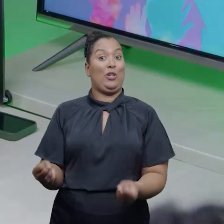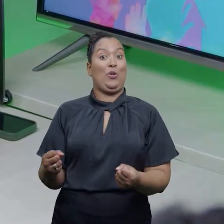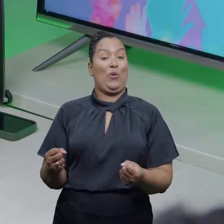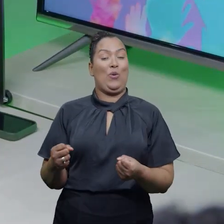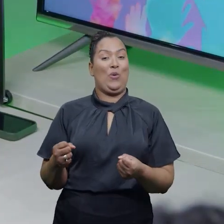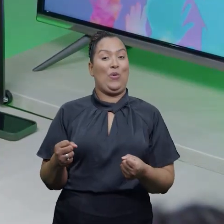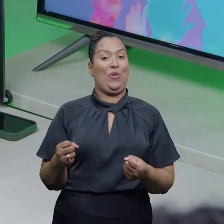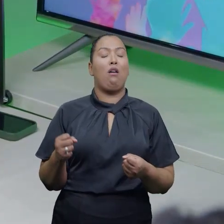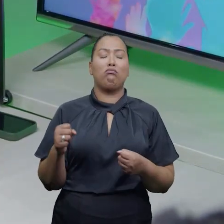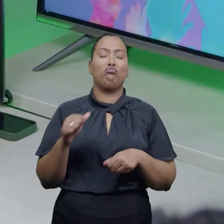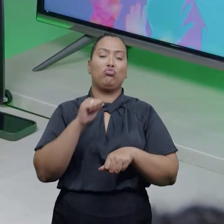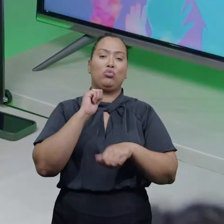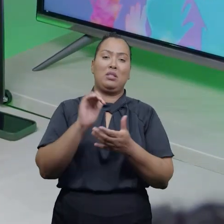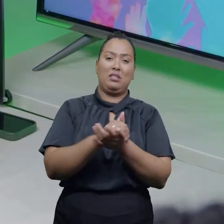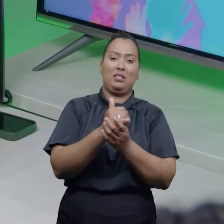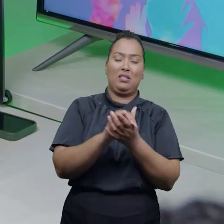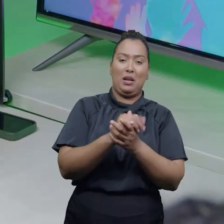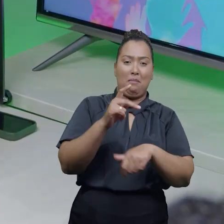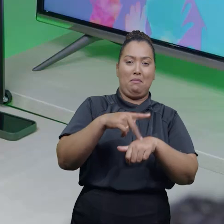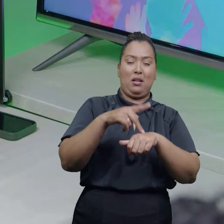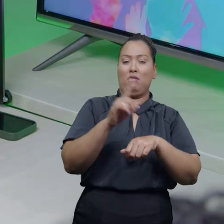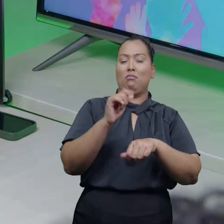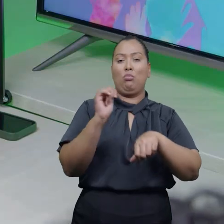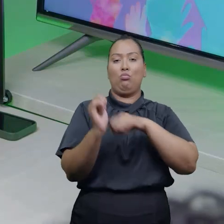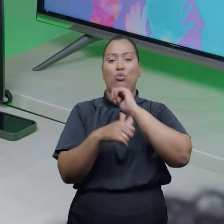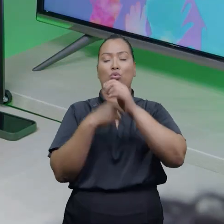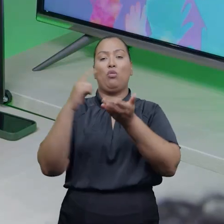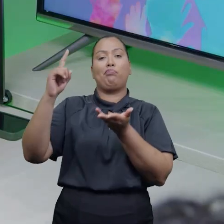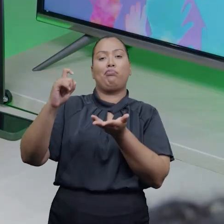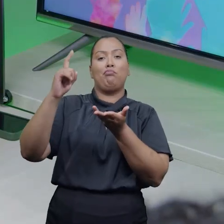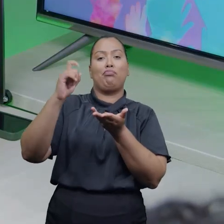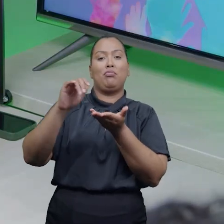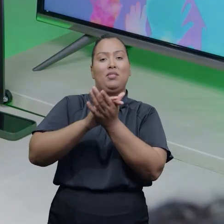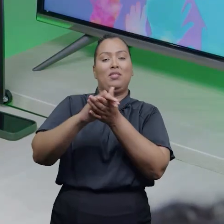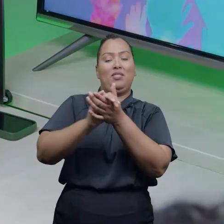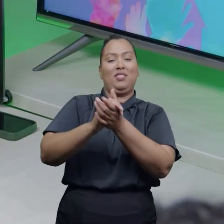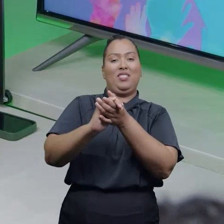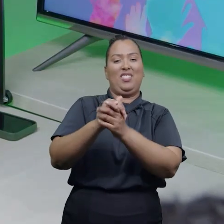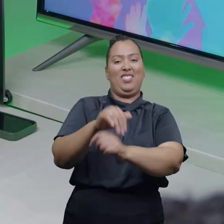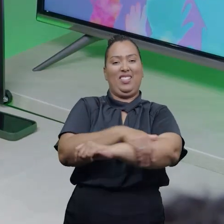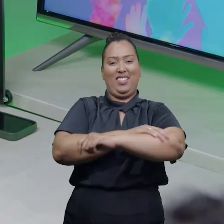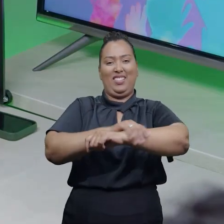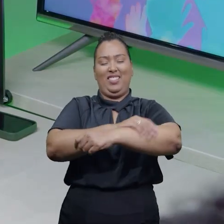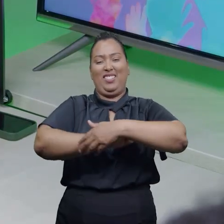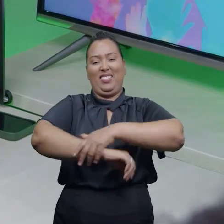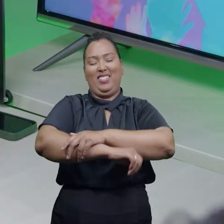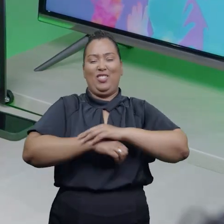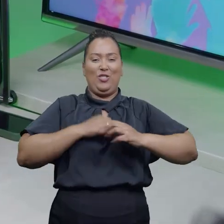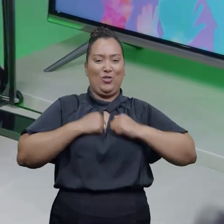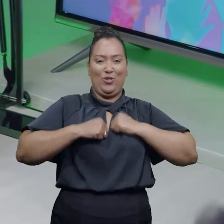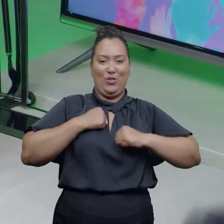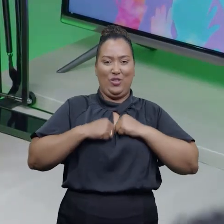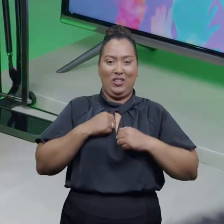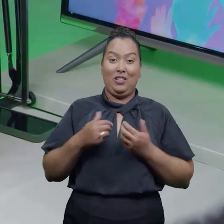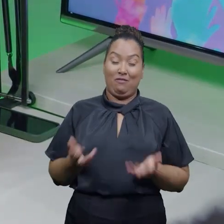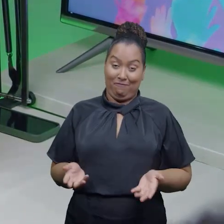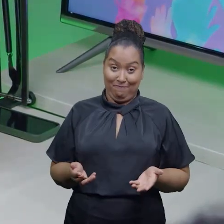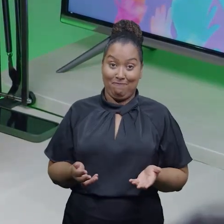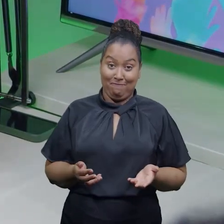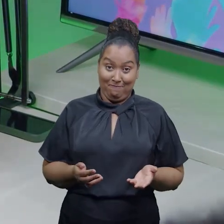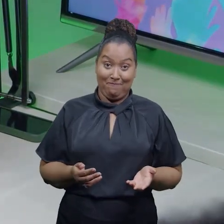gestão municipal lá de Valparaíso. Eles trocaram todo o fornecimento e hoje eles usam sabonete líquido. E, assim, é uma